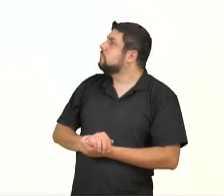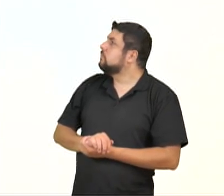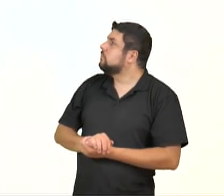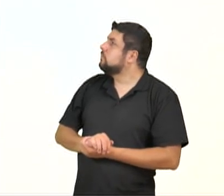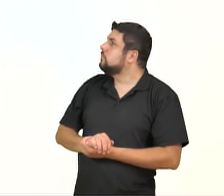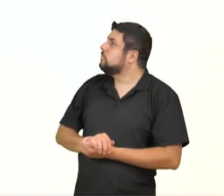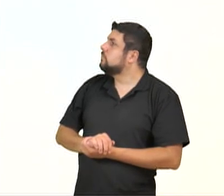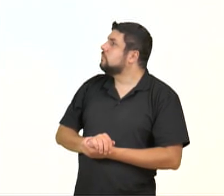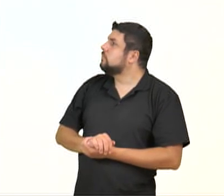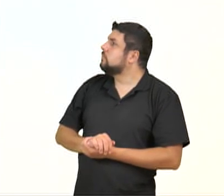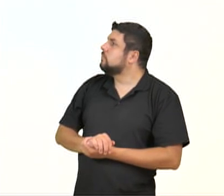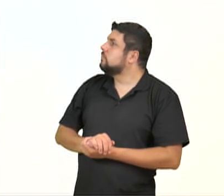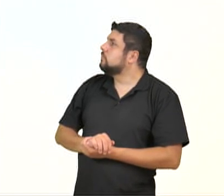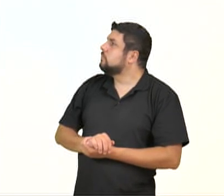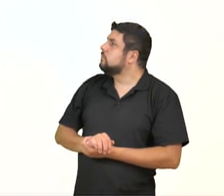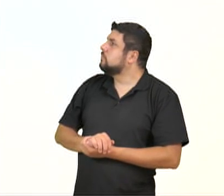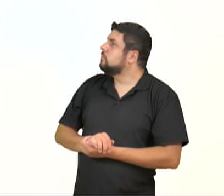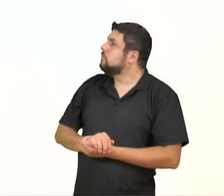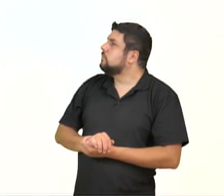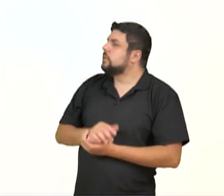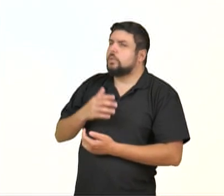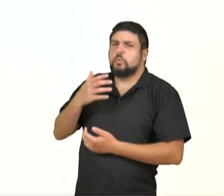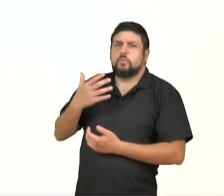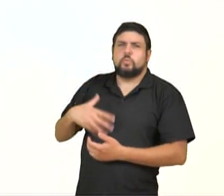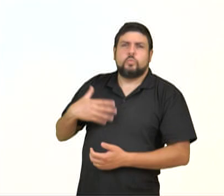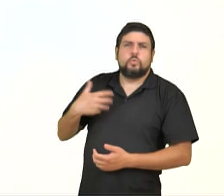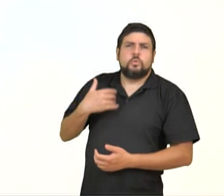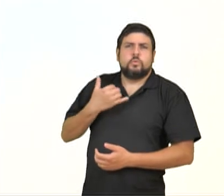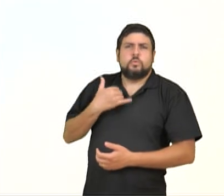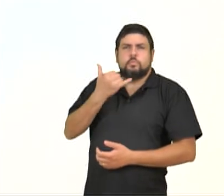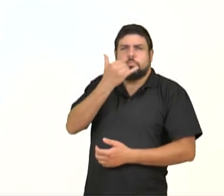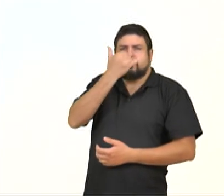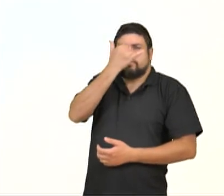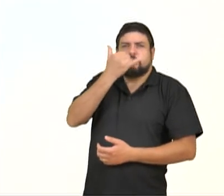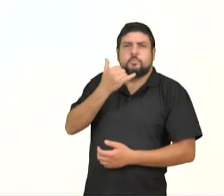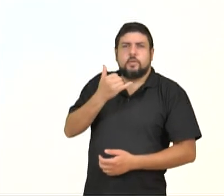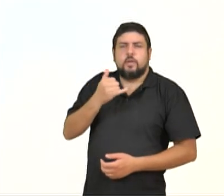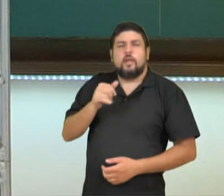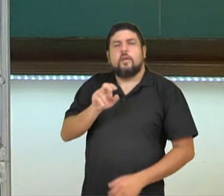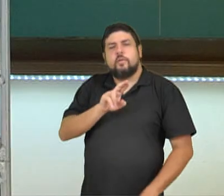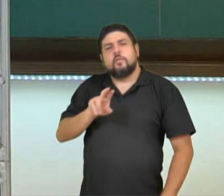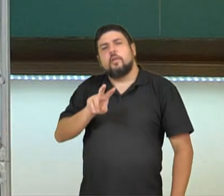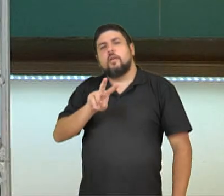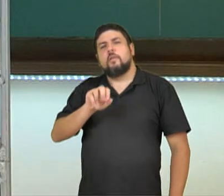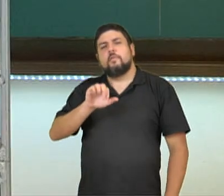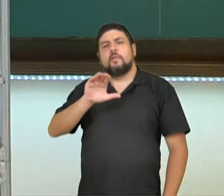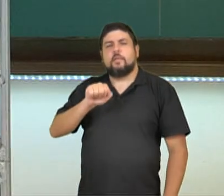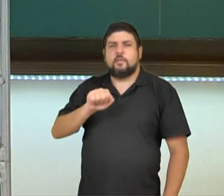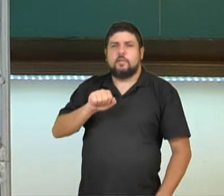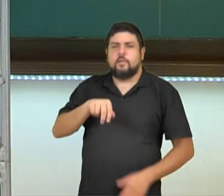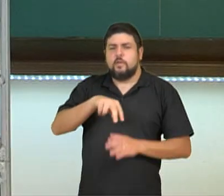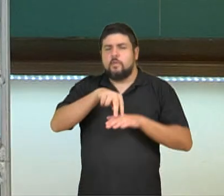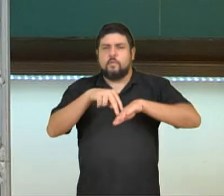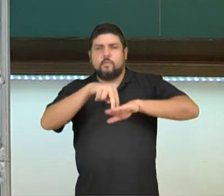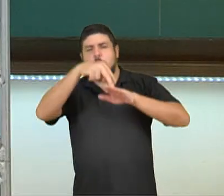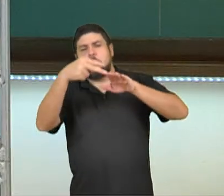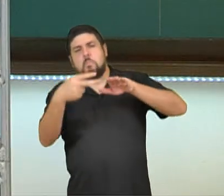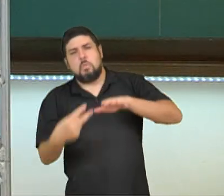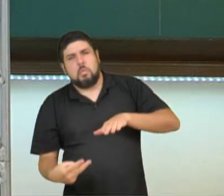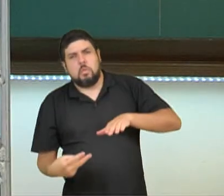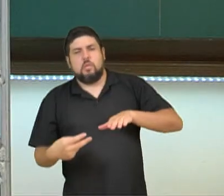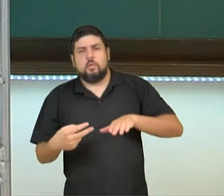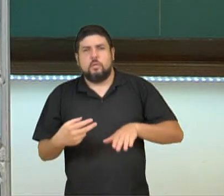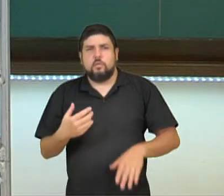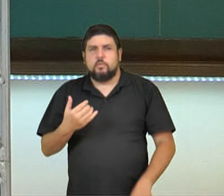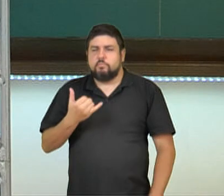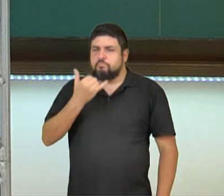E a vaca, que eles utilizam esse termo, né? São terminologias, que é como quando dá errado a manobra e eles caem.